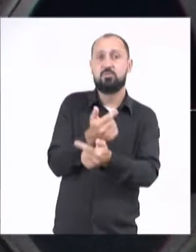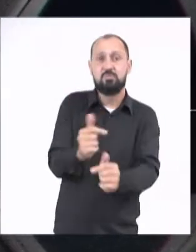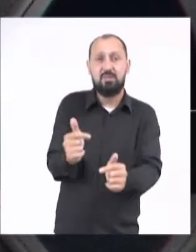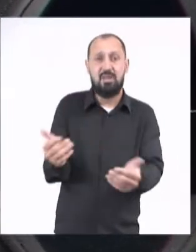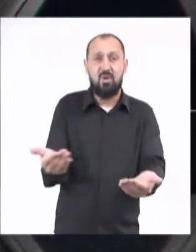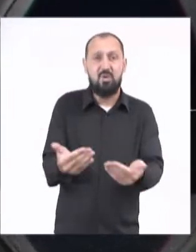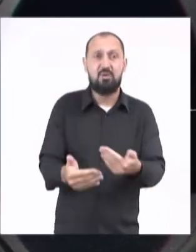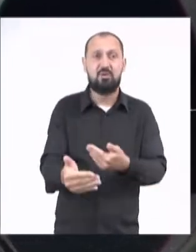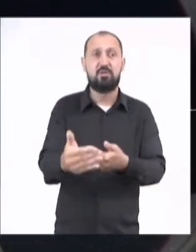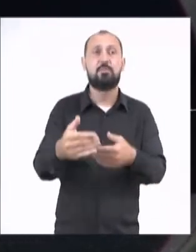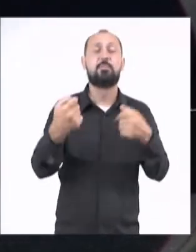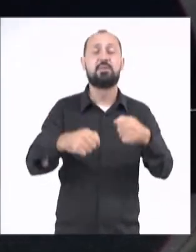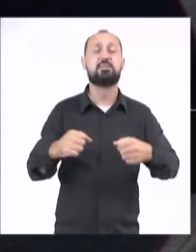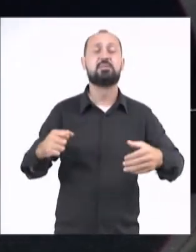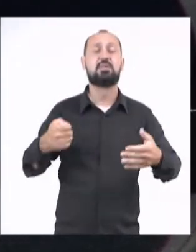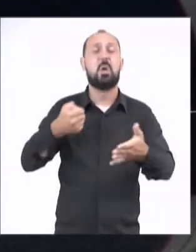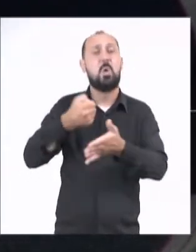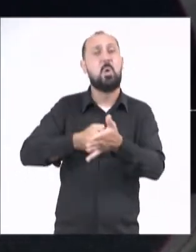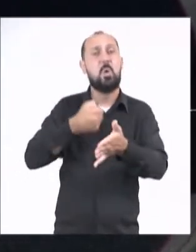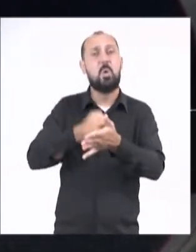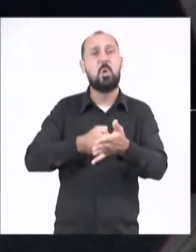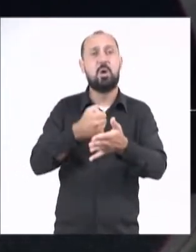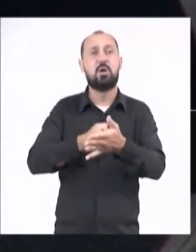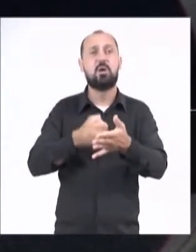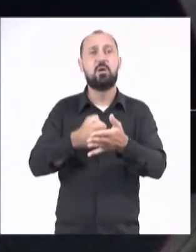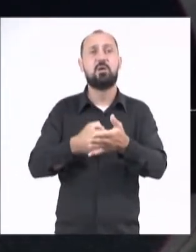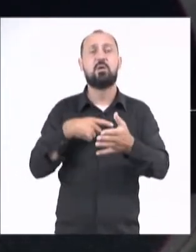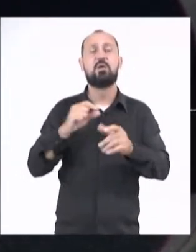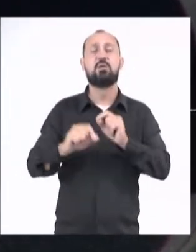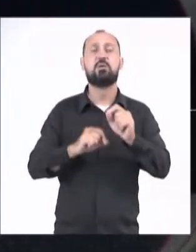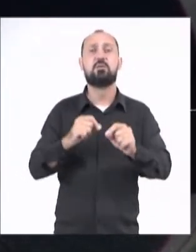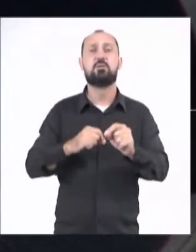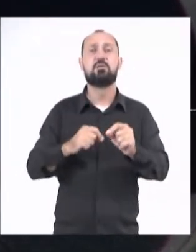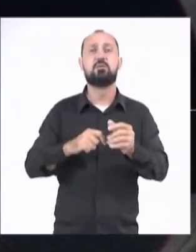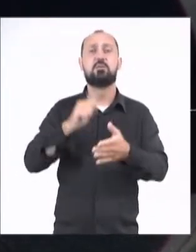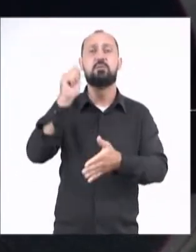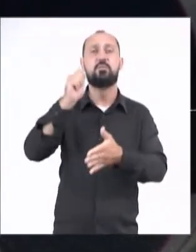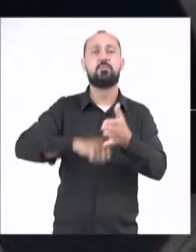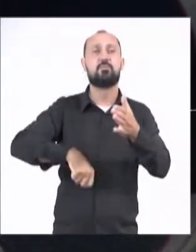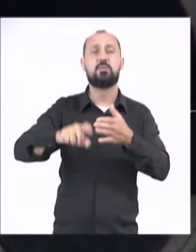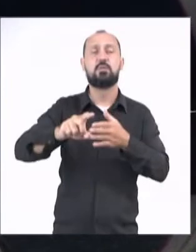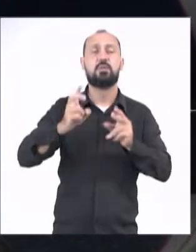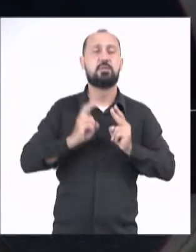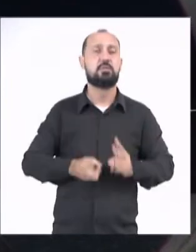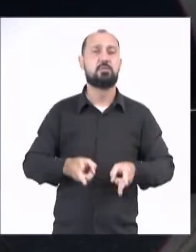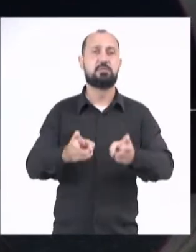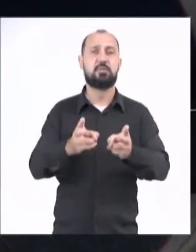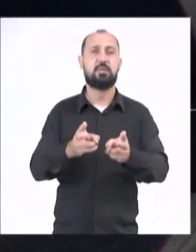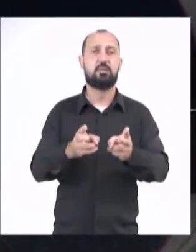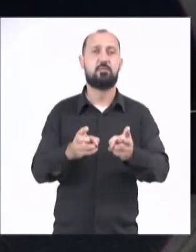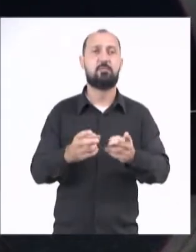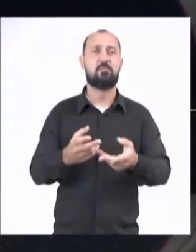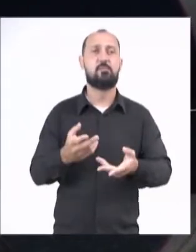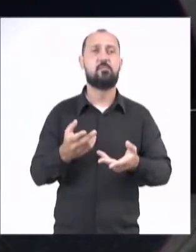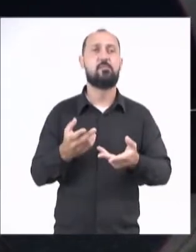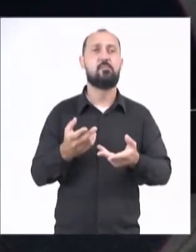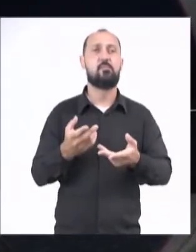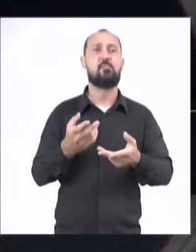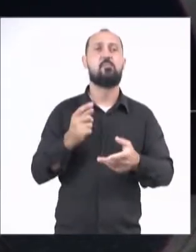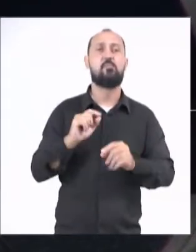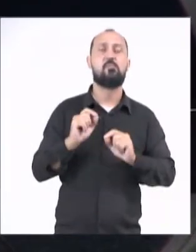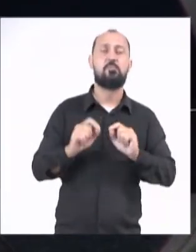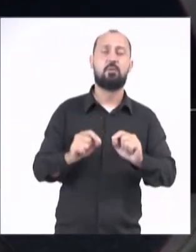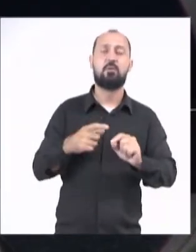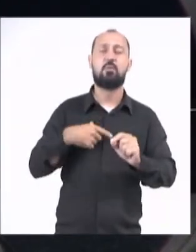precisa garantir que isso seja um apoio ao sul mato-grossense constante, de maneira adequada,